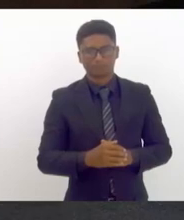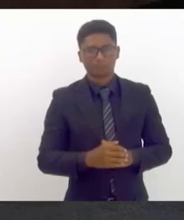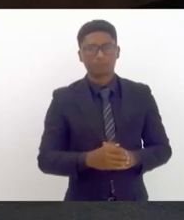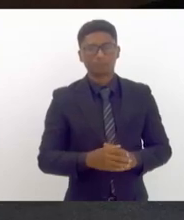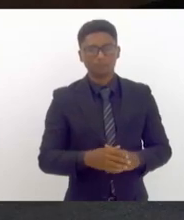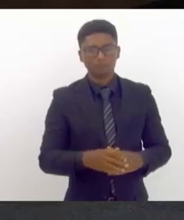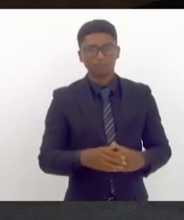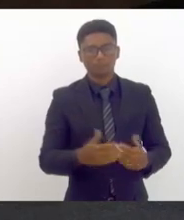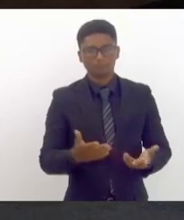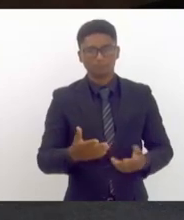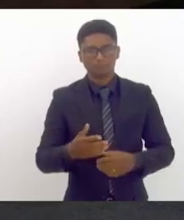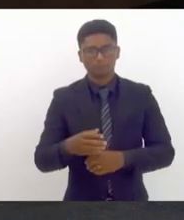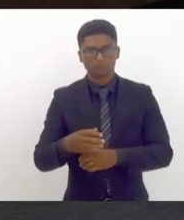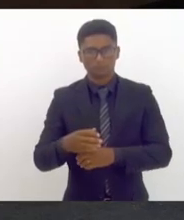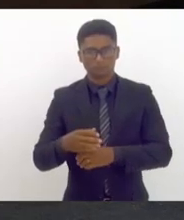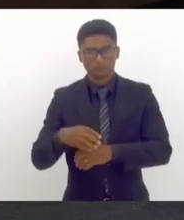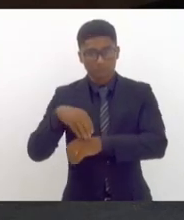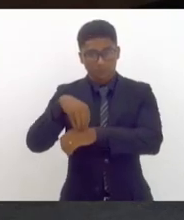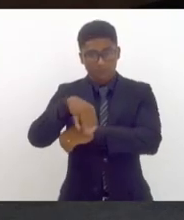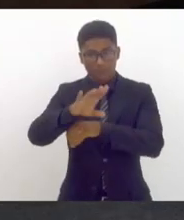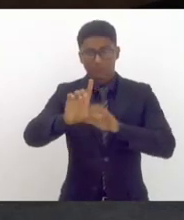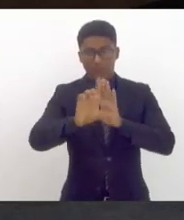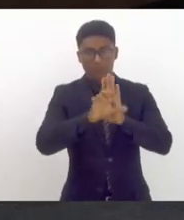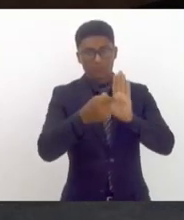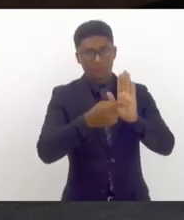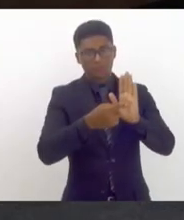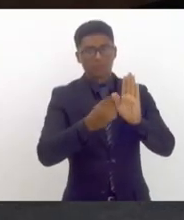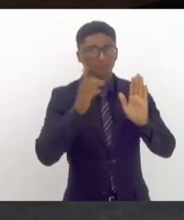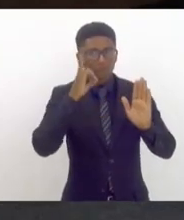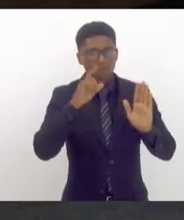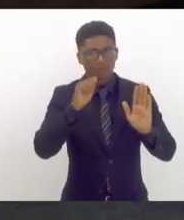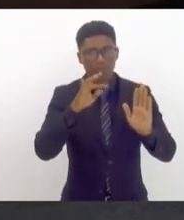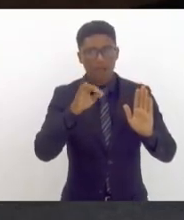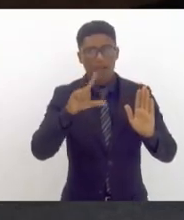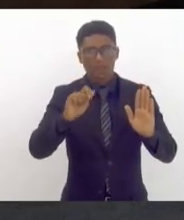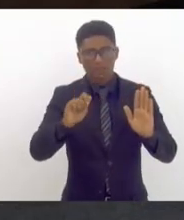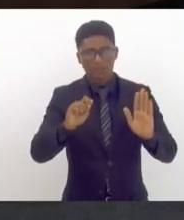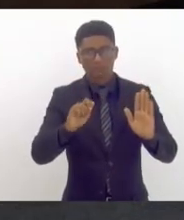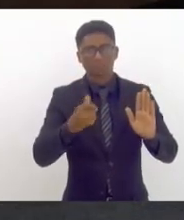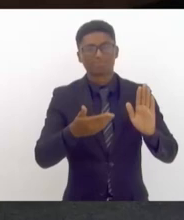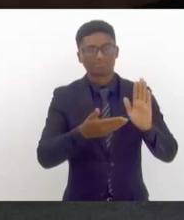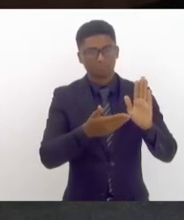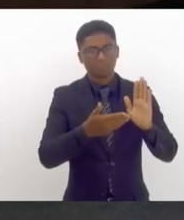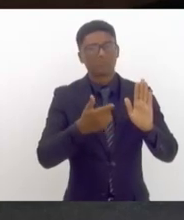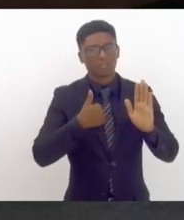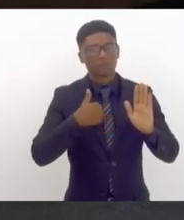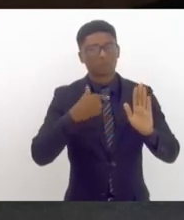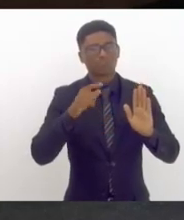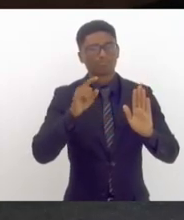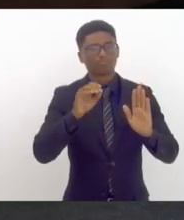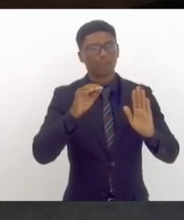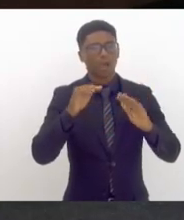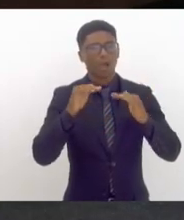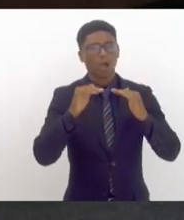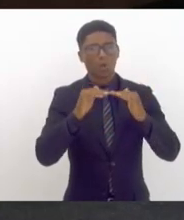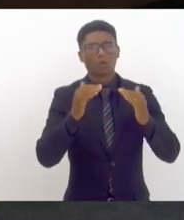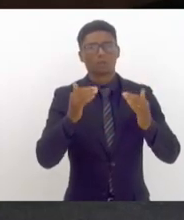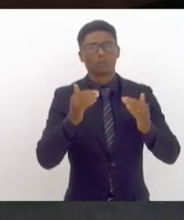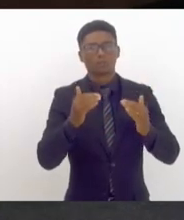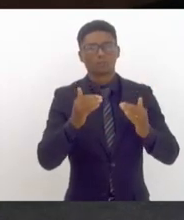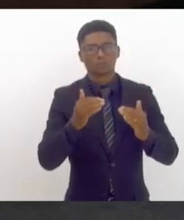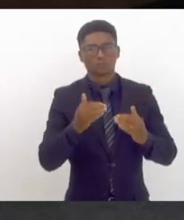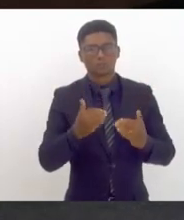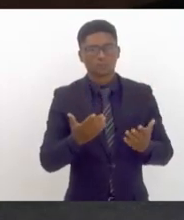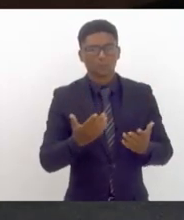favor à indicação do nosso deputado Atila Nunes e queria só fazer esse reforço, que o conservadorismo não significa e